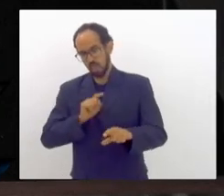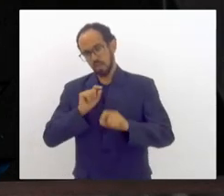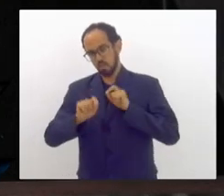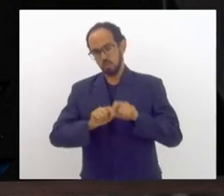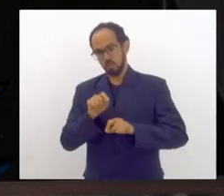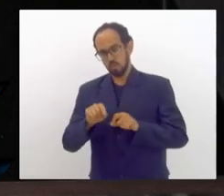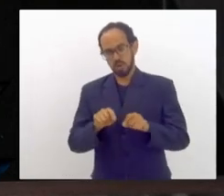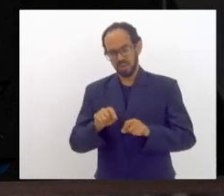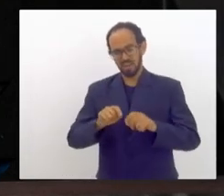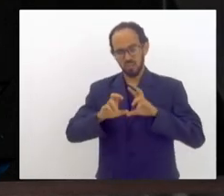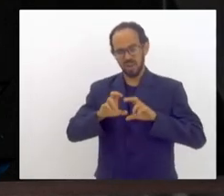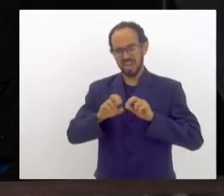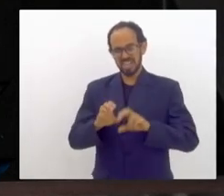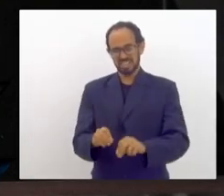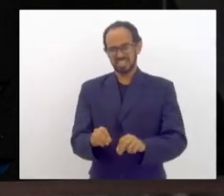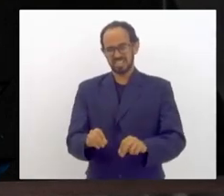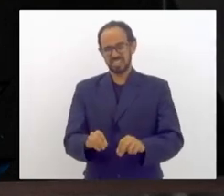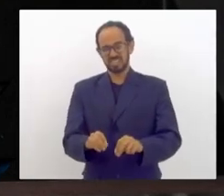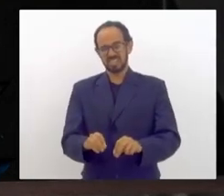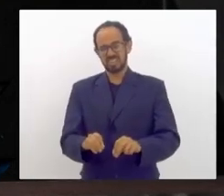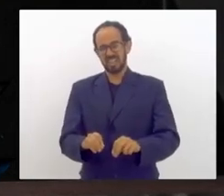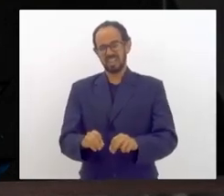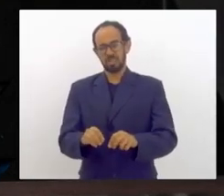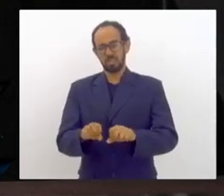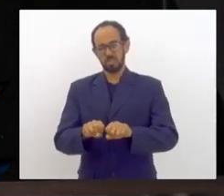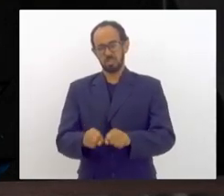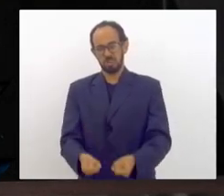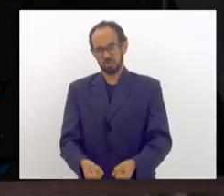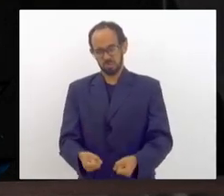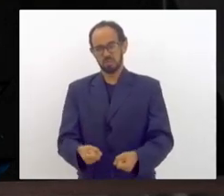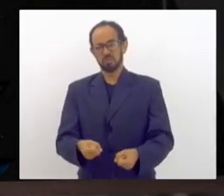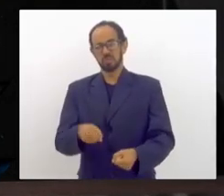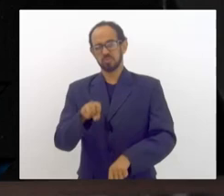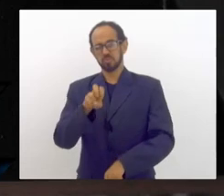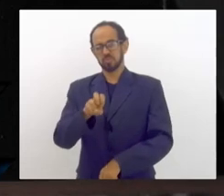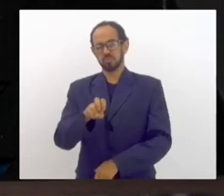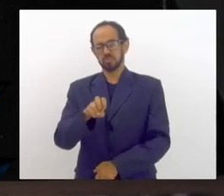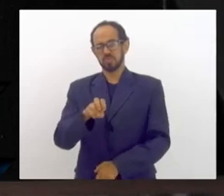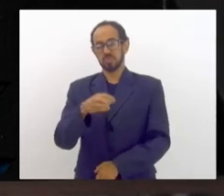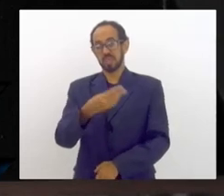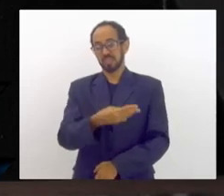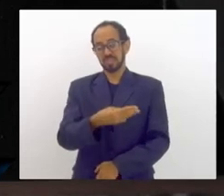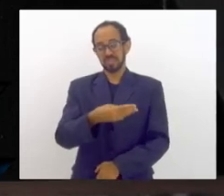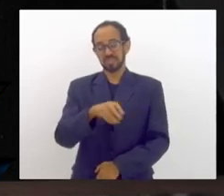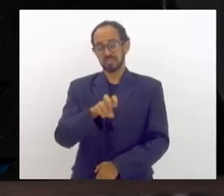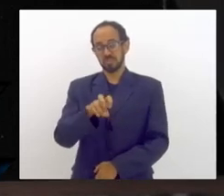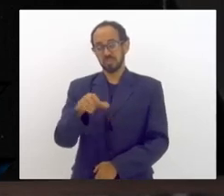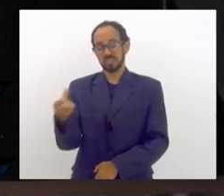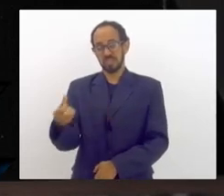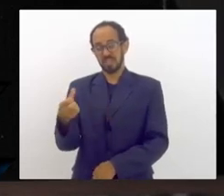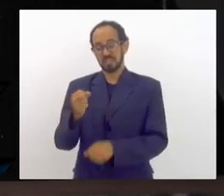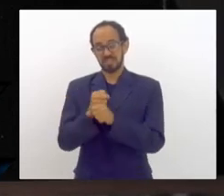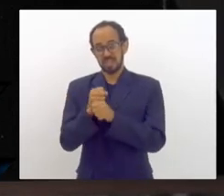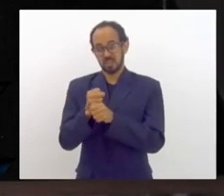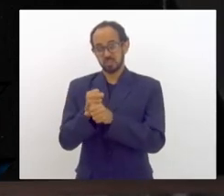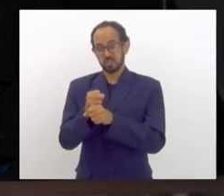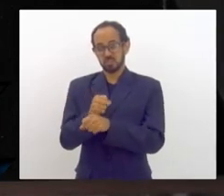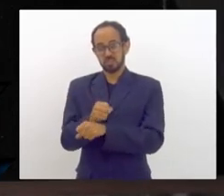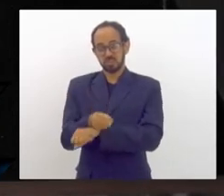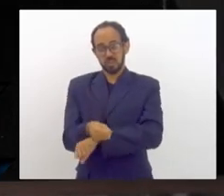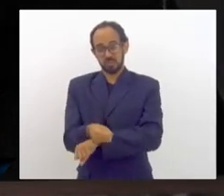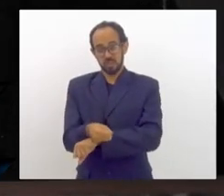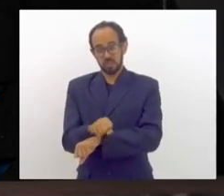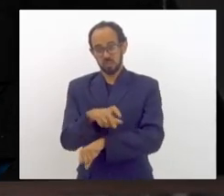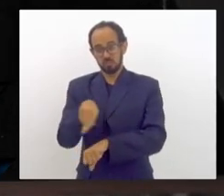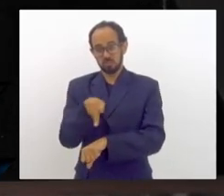é um câncer que está ali relacionado aos 523, aos 356 anos de escravidão, num país que